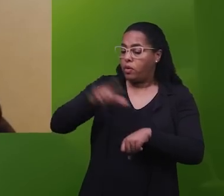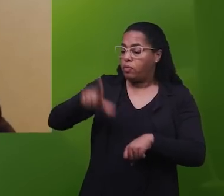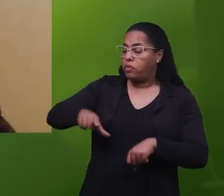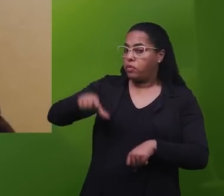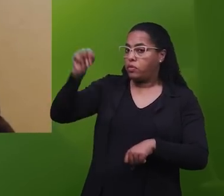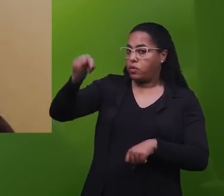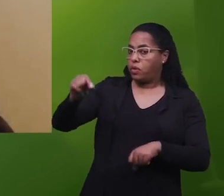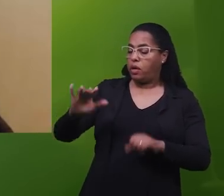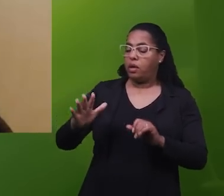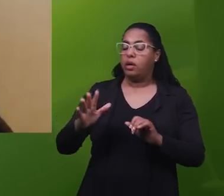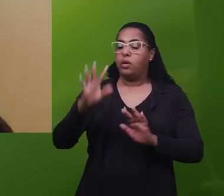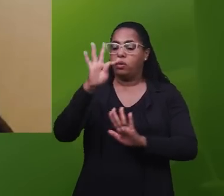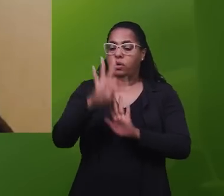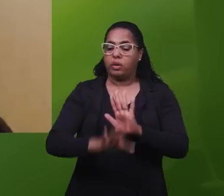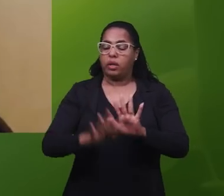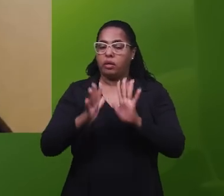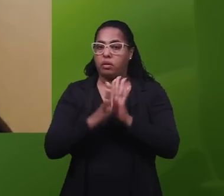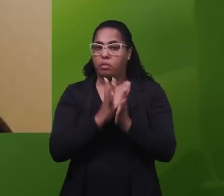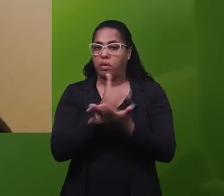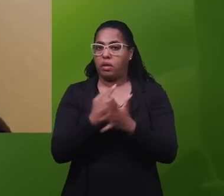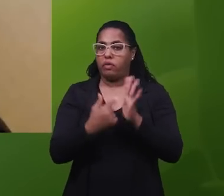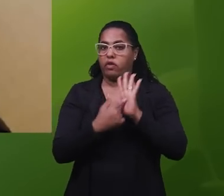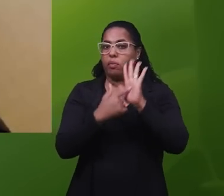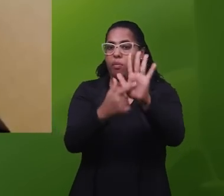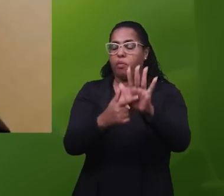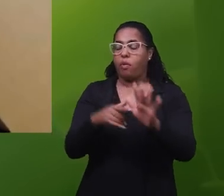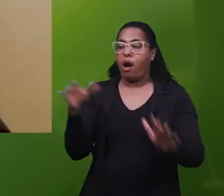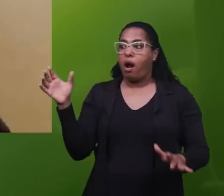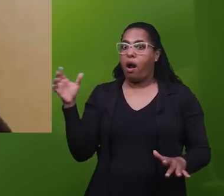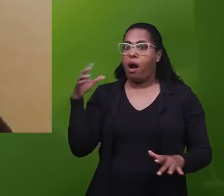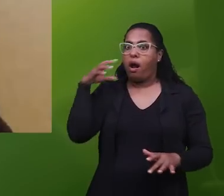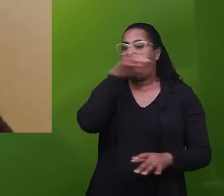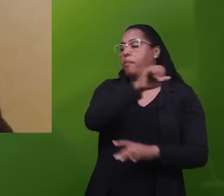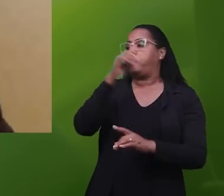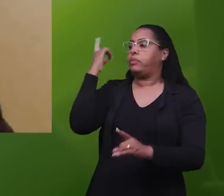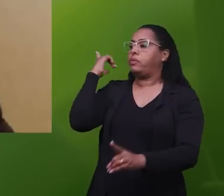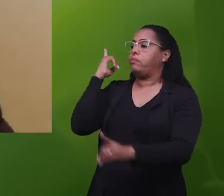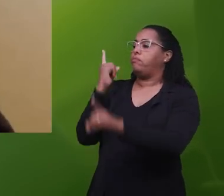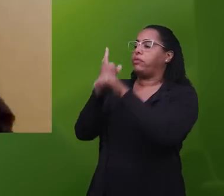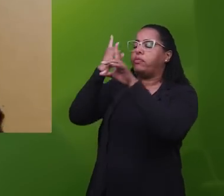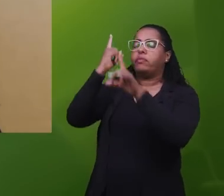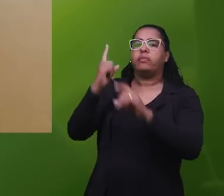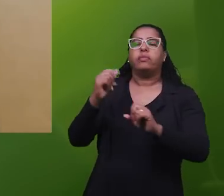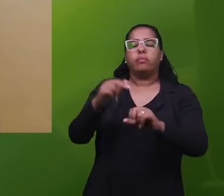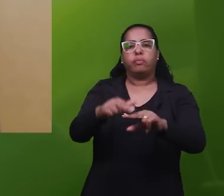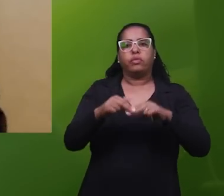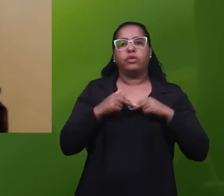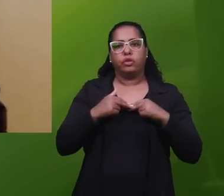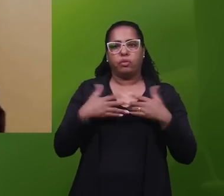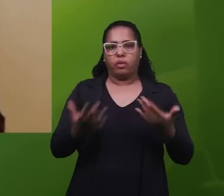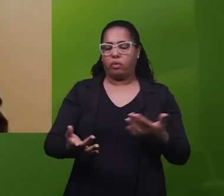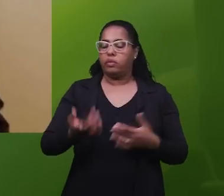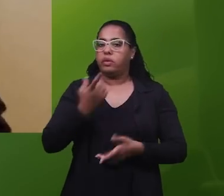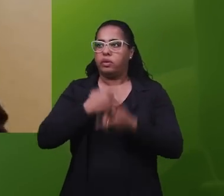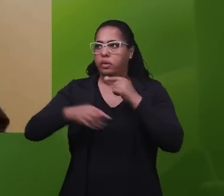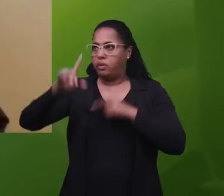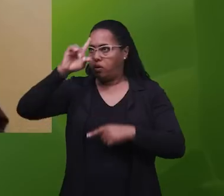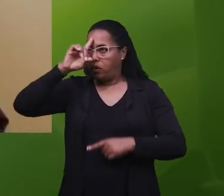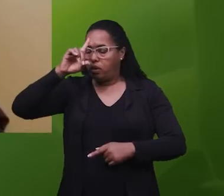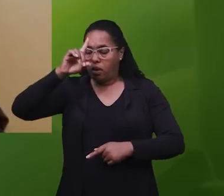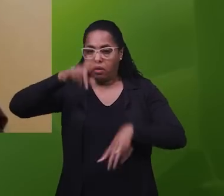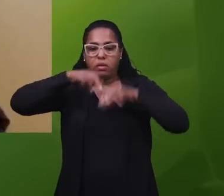passo, a Bíblia diz no texto, Josias, logo achei. Por quê? Porque Deus quer